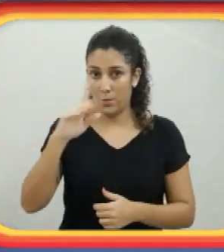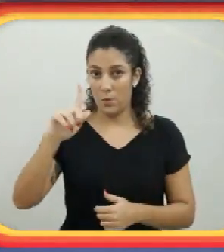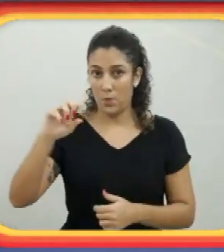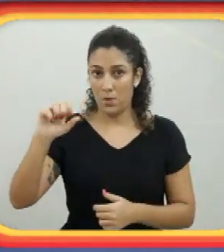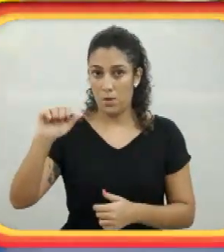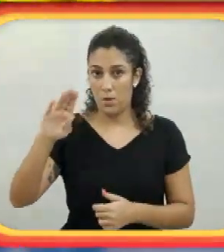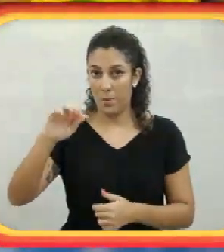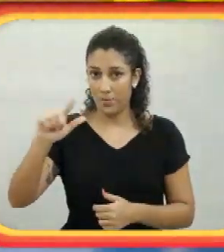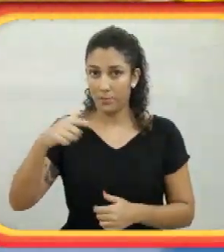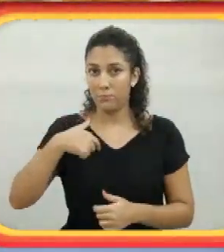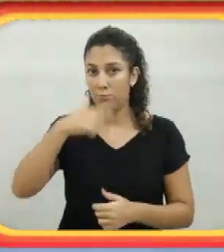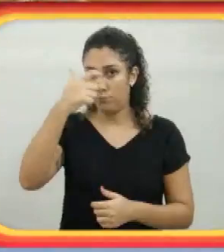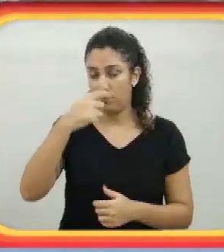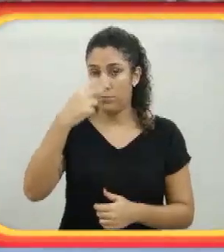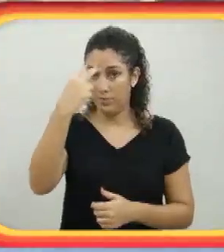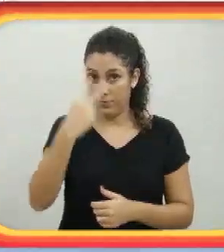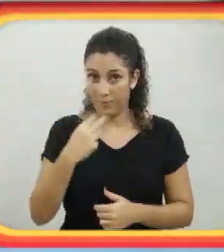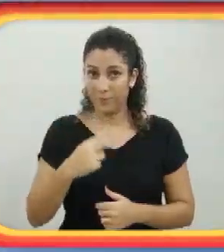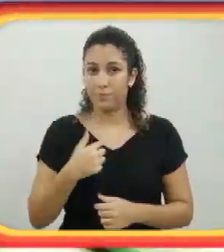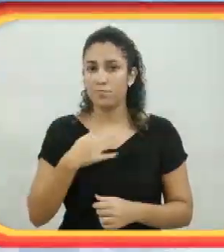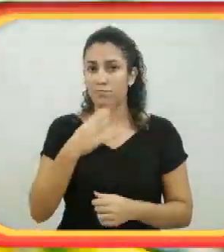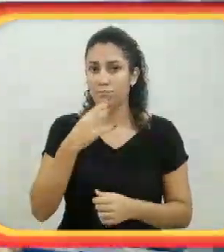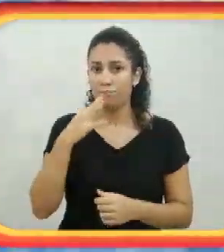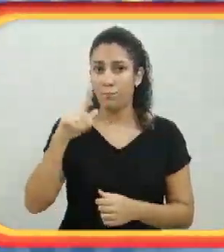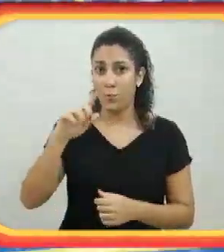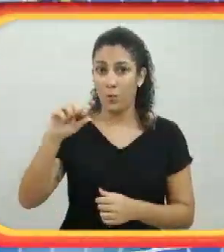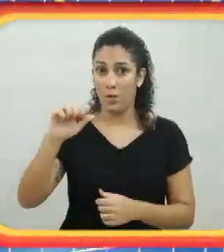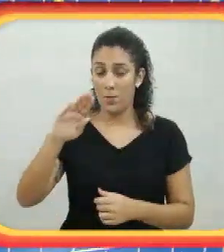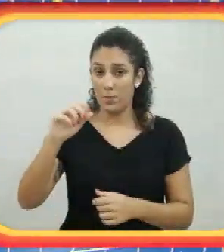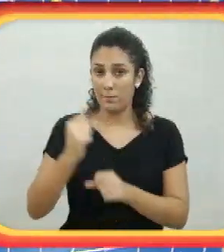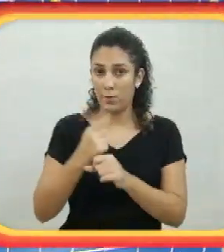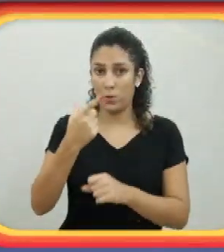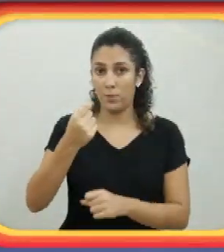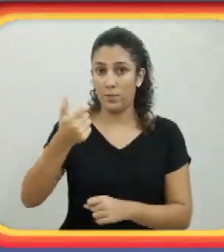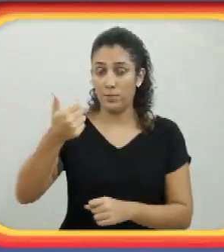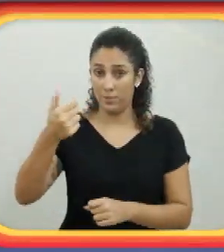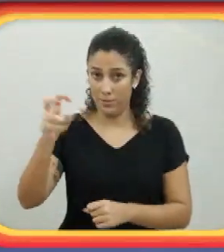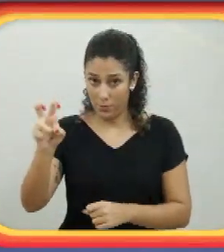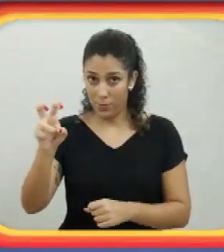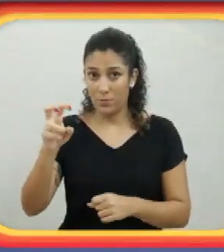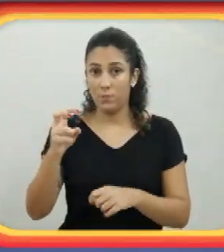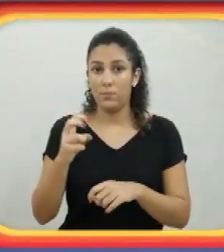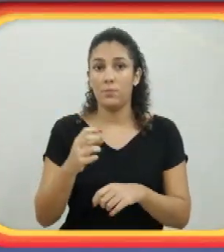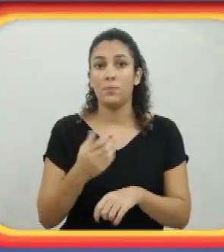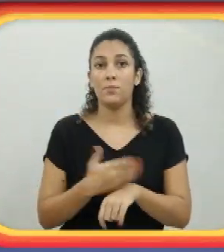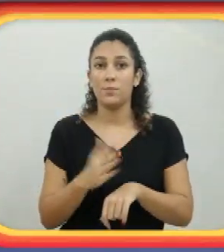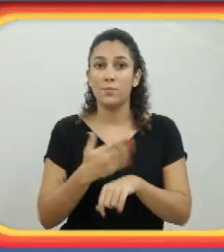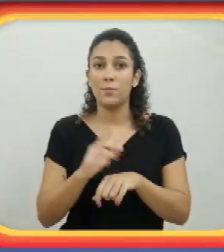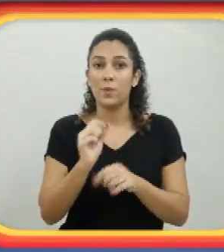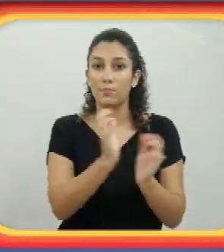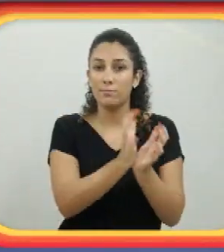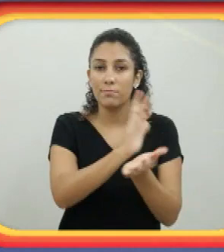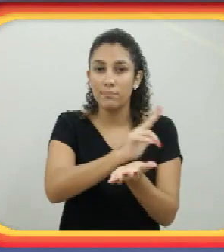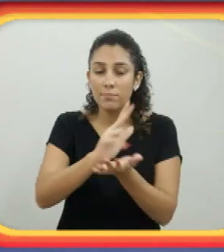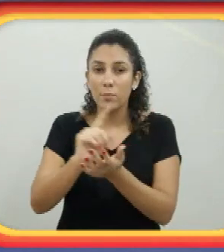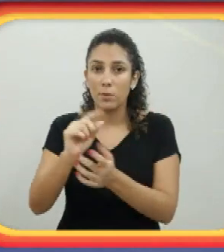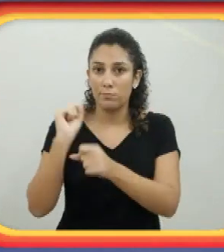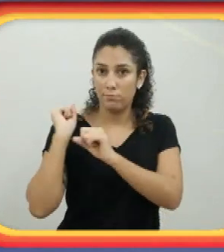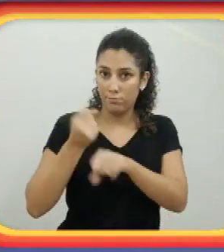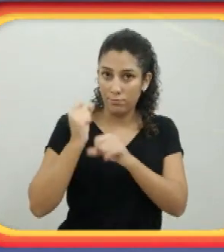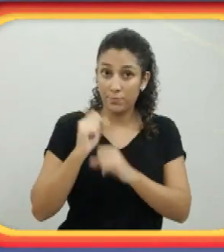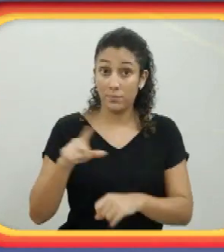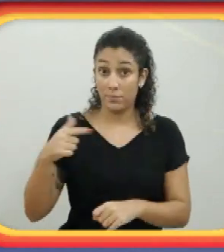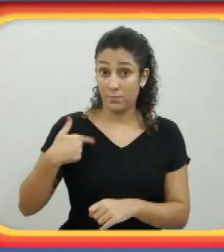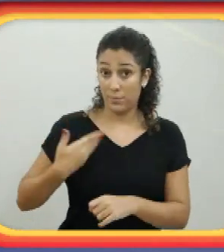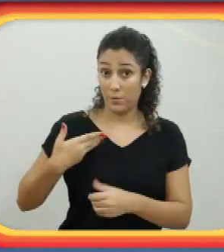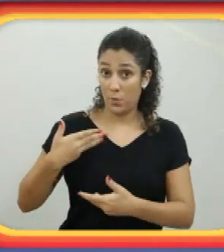sou deficiente visual. Eu conheci o goalball em 2005, eu praticava a modalidade chamada judô, e aí